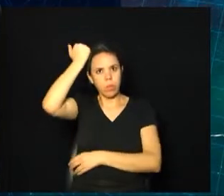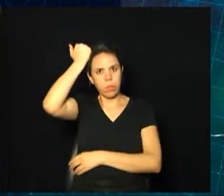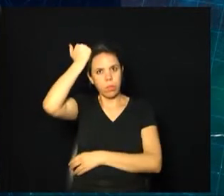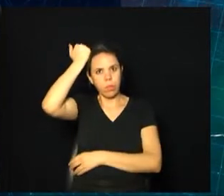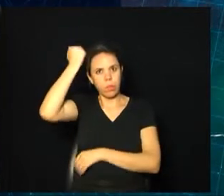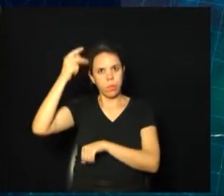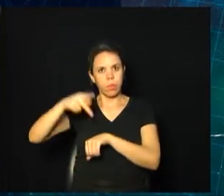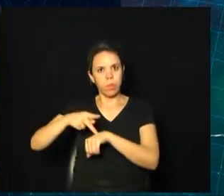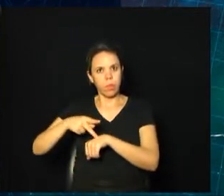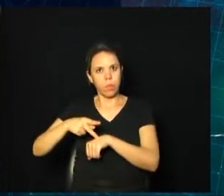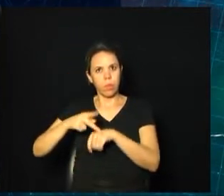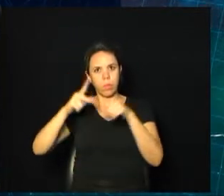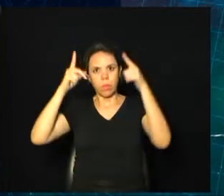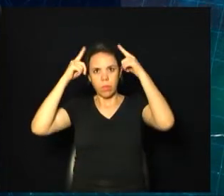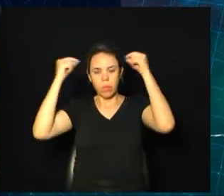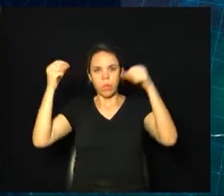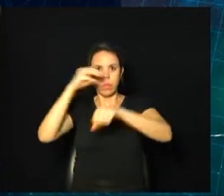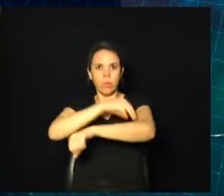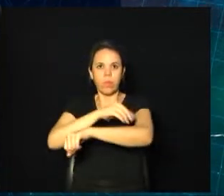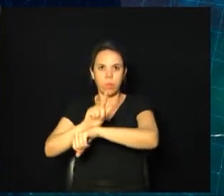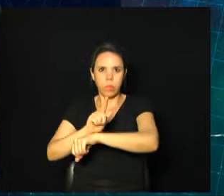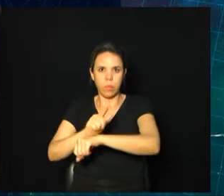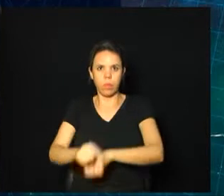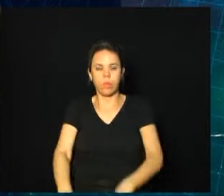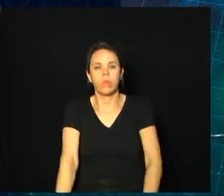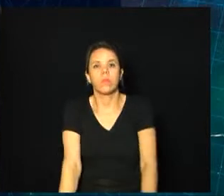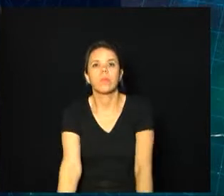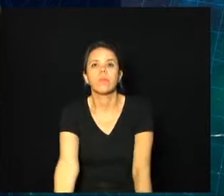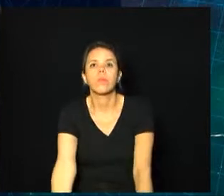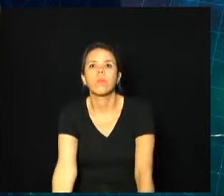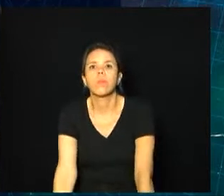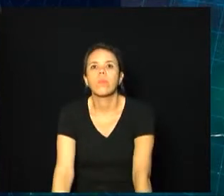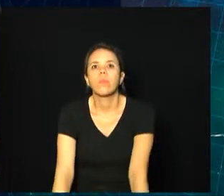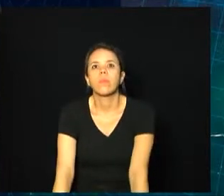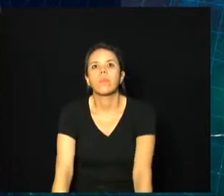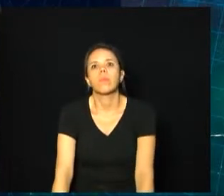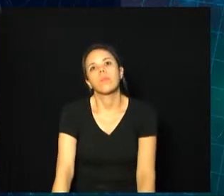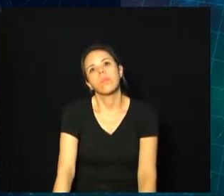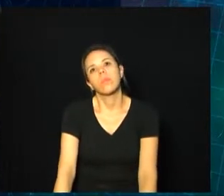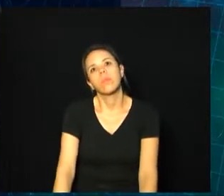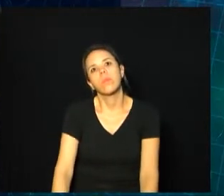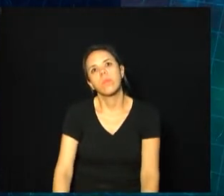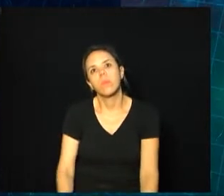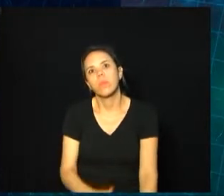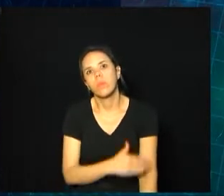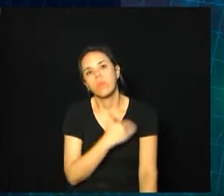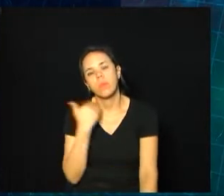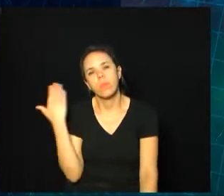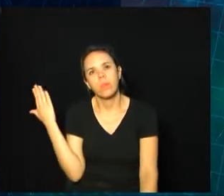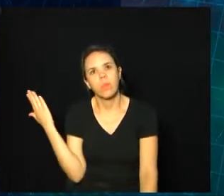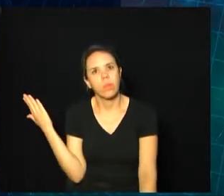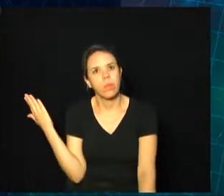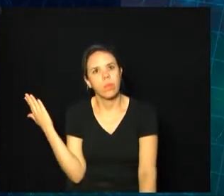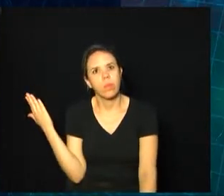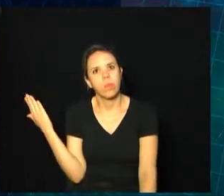Coelho, Pedreira, Olambra e Morungaba. Agora nós vamos falar dos óbitos na RMC.